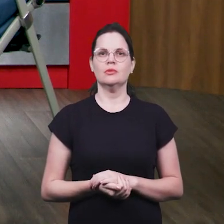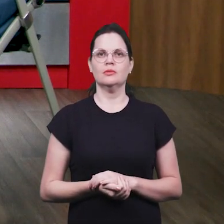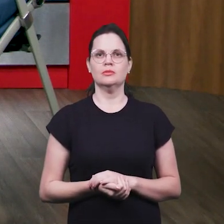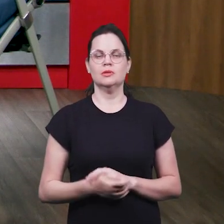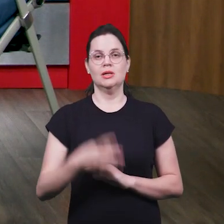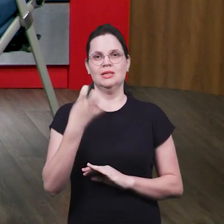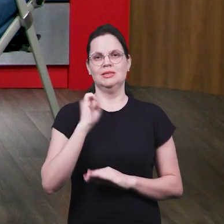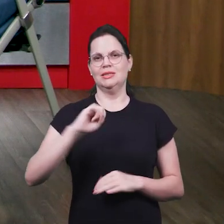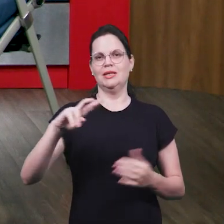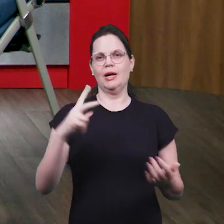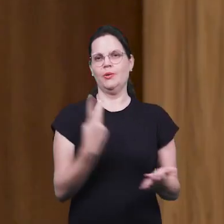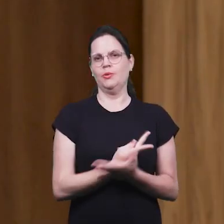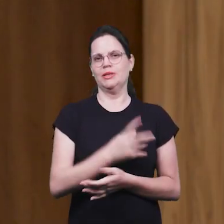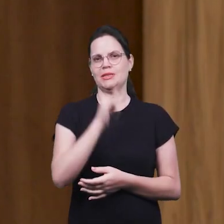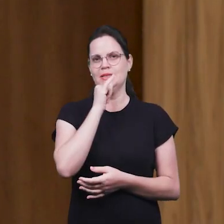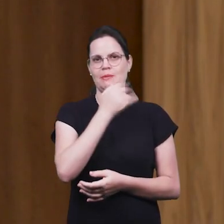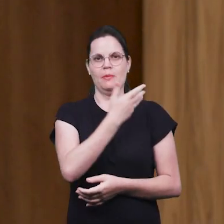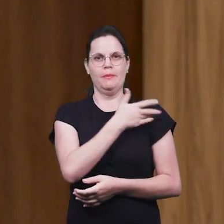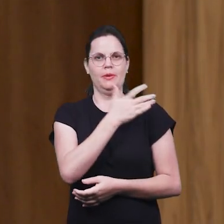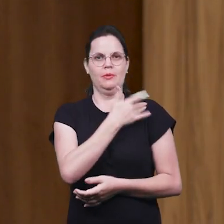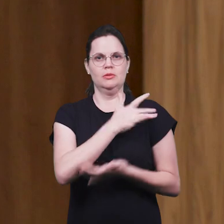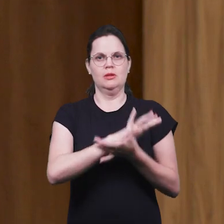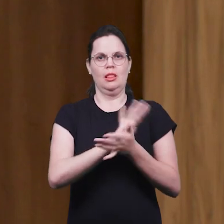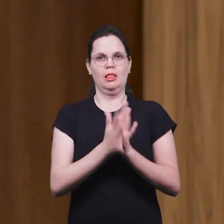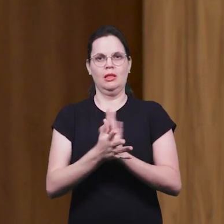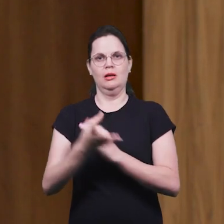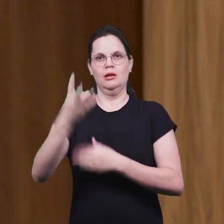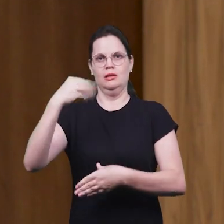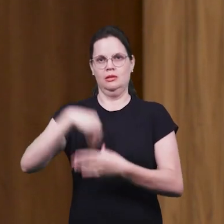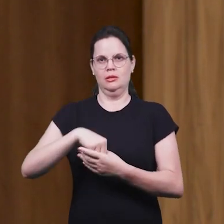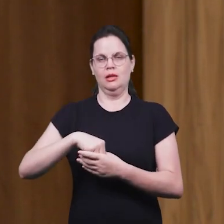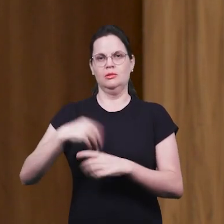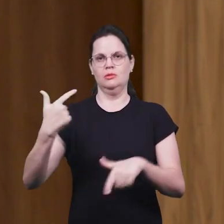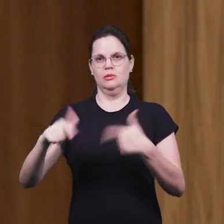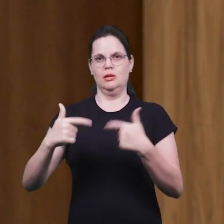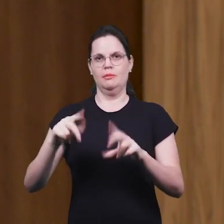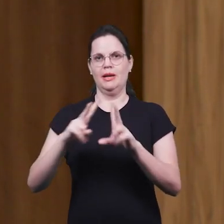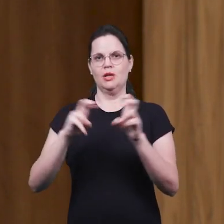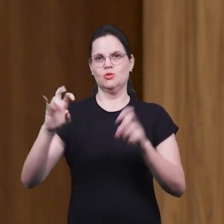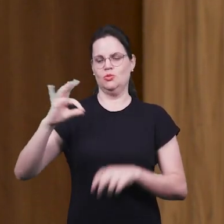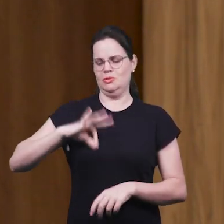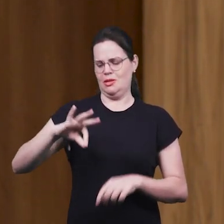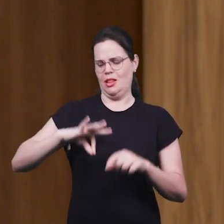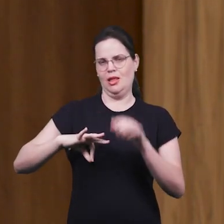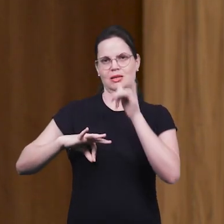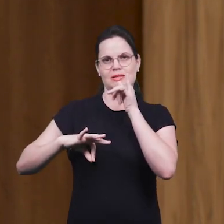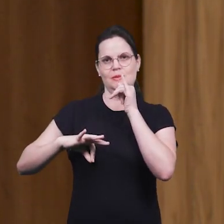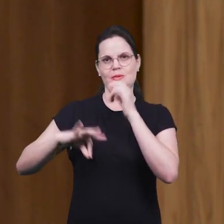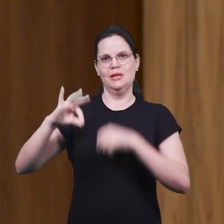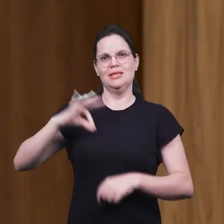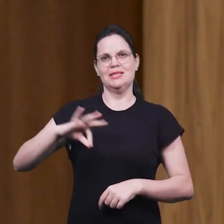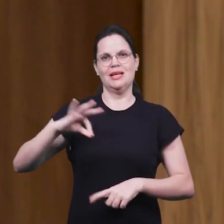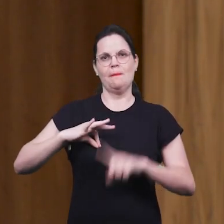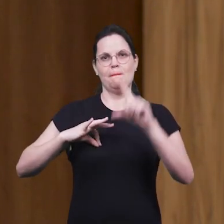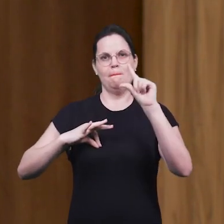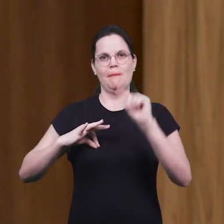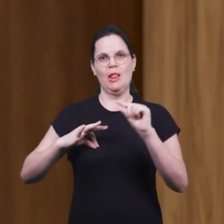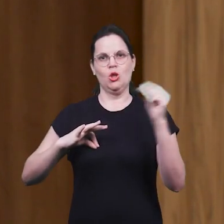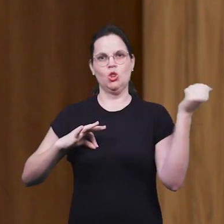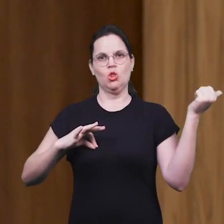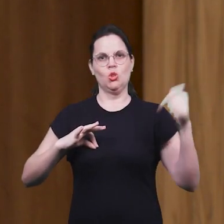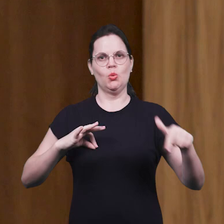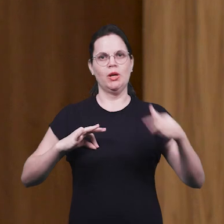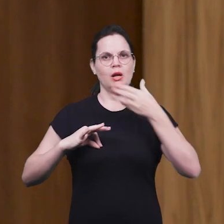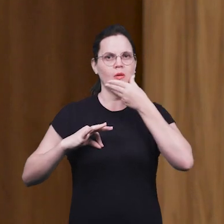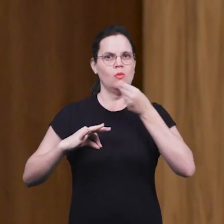sofre uma discriminação, por exemplo, com relação ao salário, né? Uma mulher ela pode receber um salário menor,